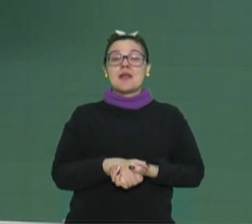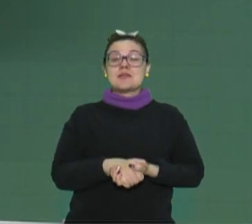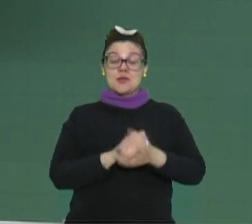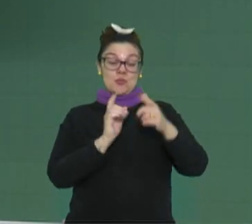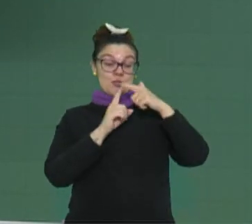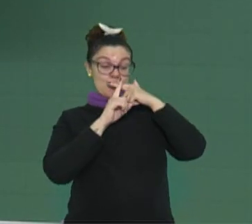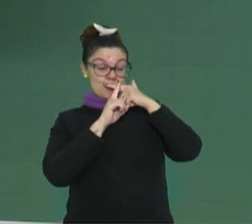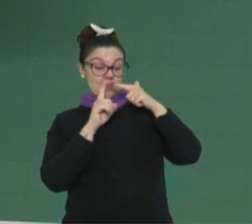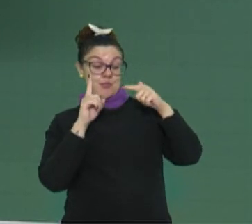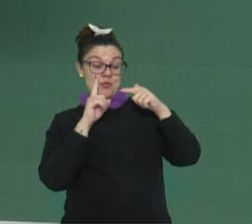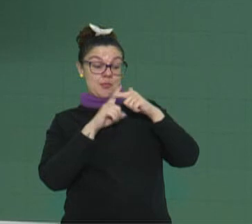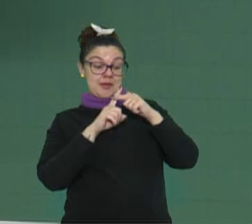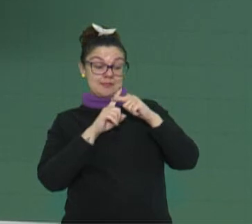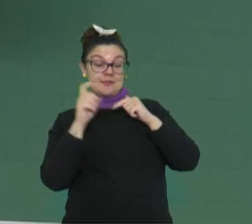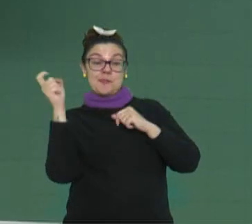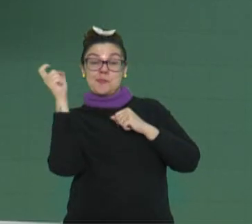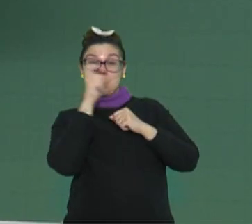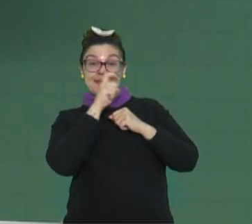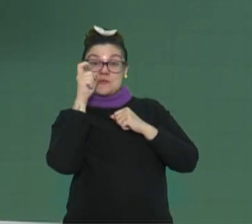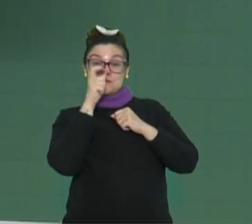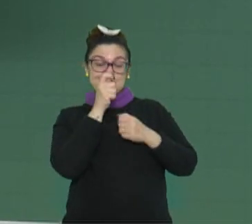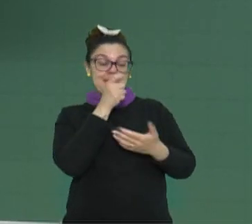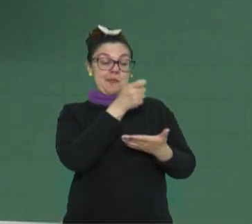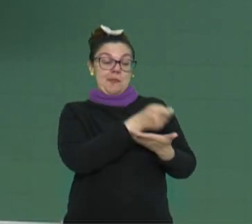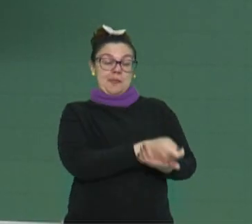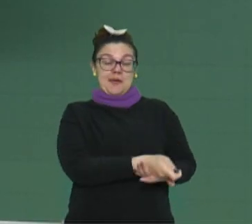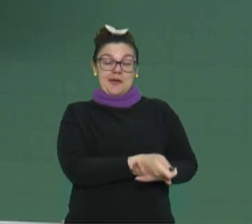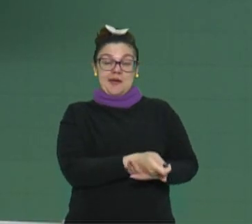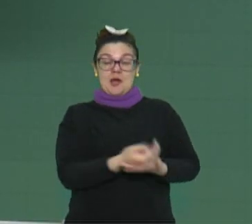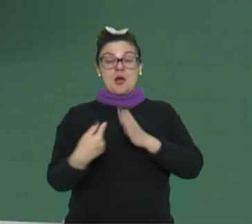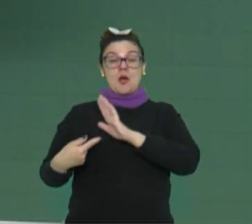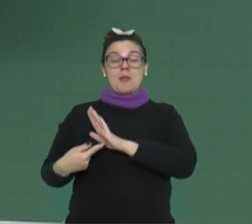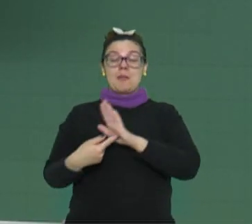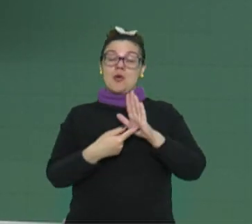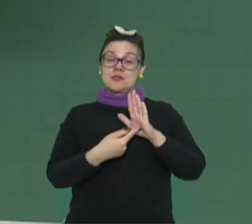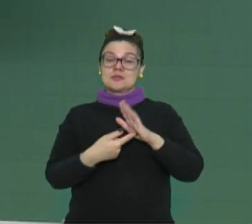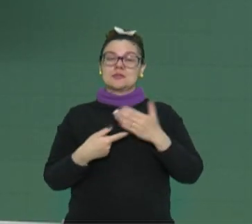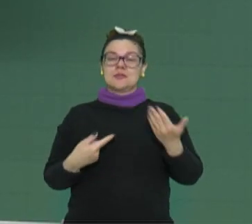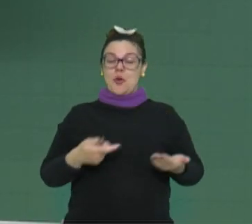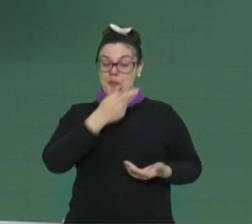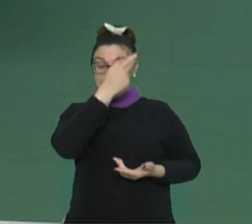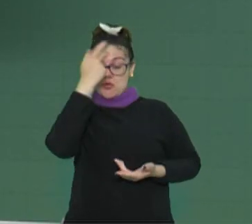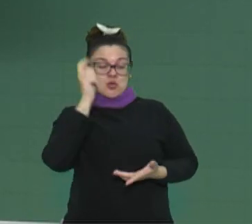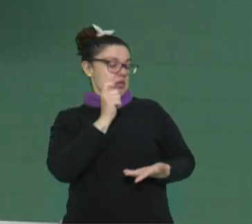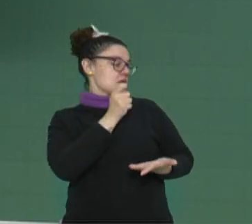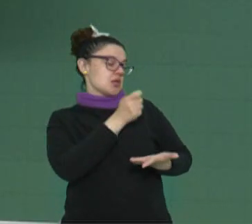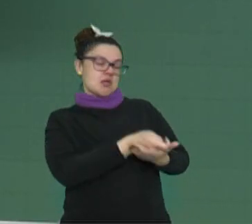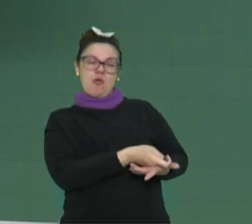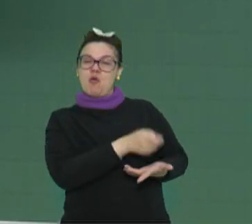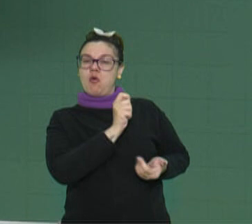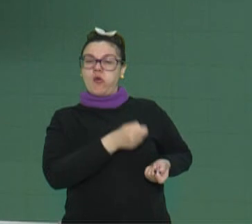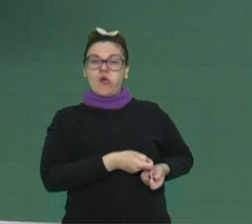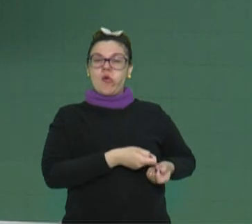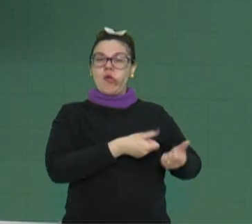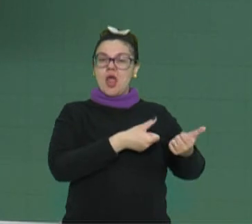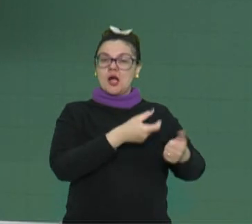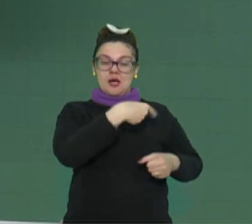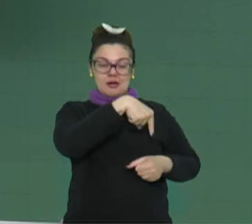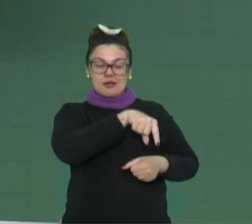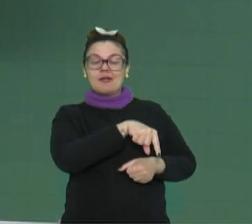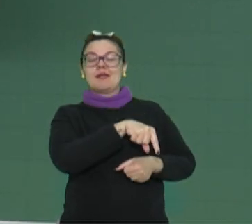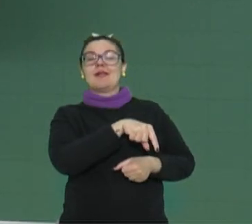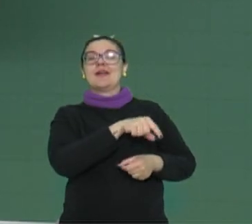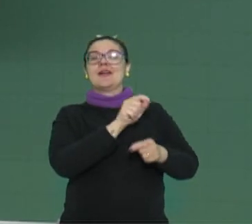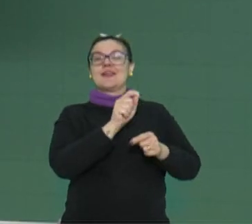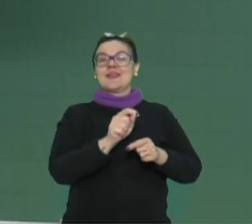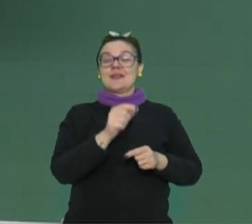promessa de pagamento representa na moral kantiana? Ou seja, aquele caloteiro, aquela promessa, né, que